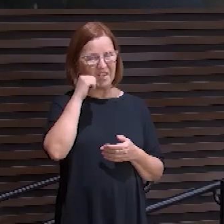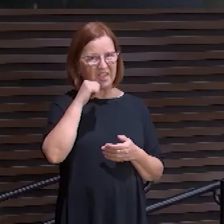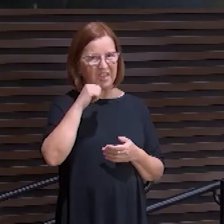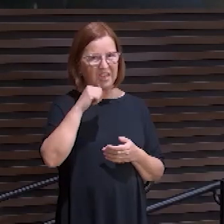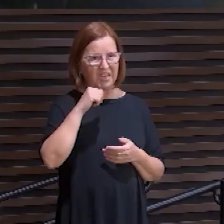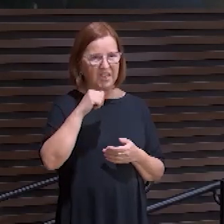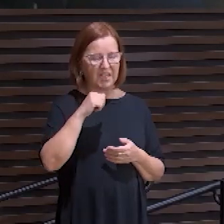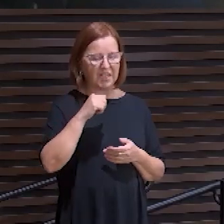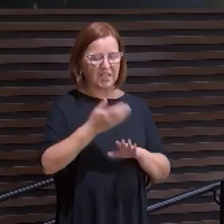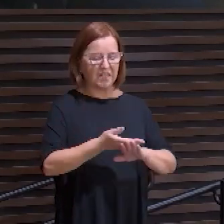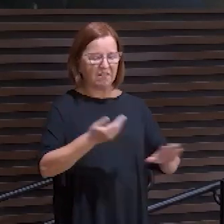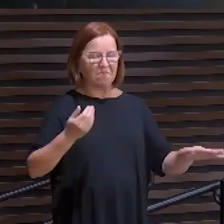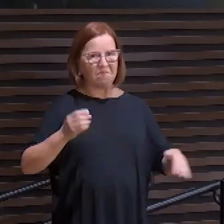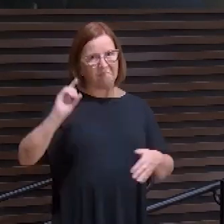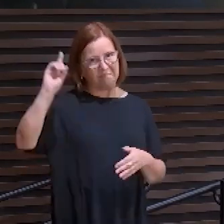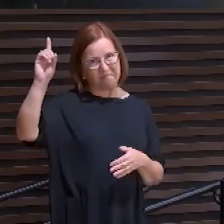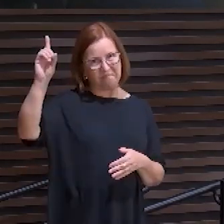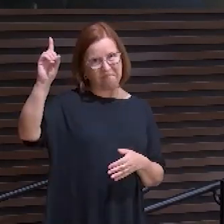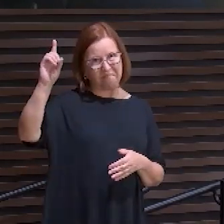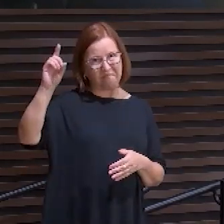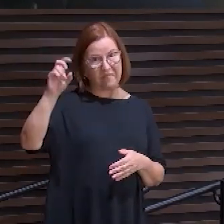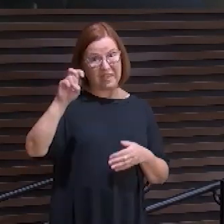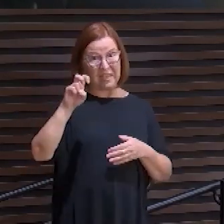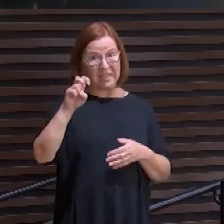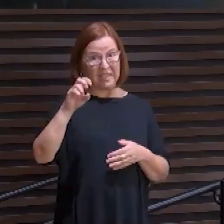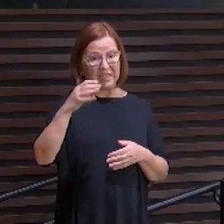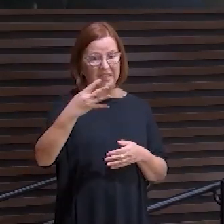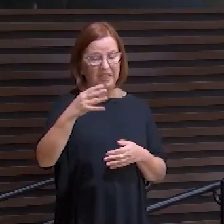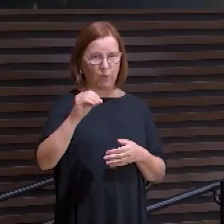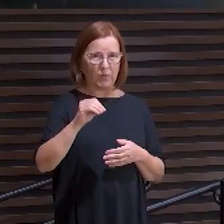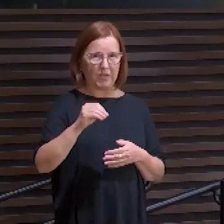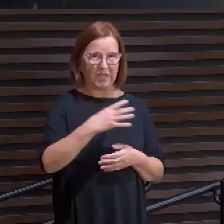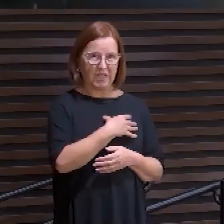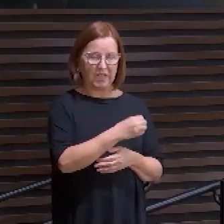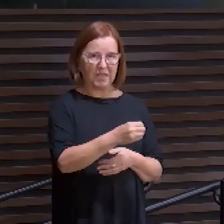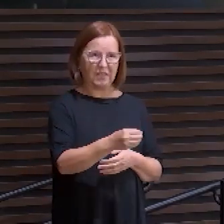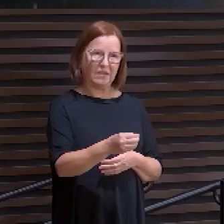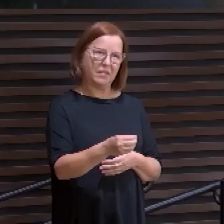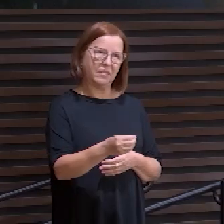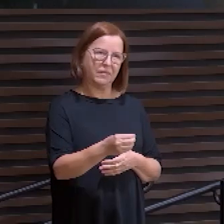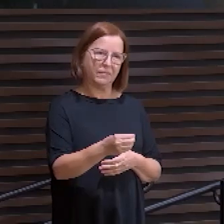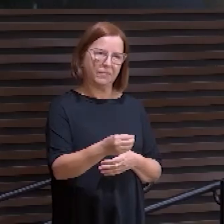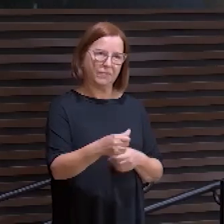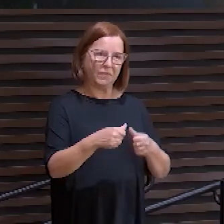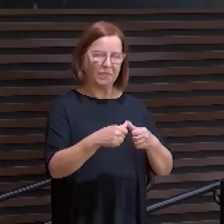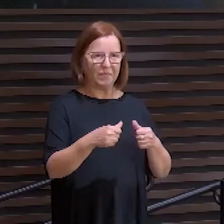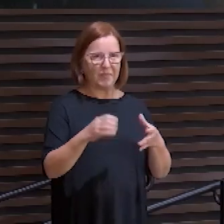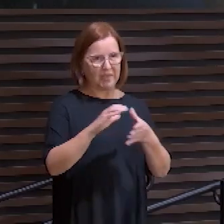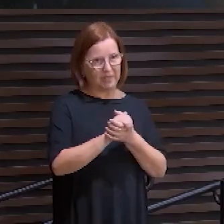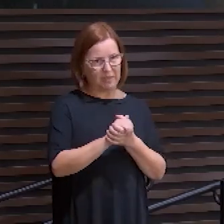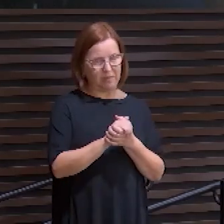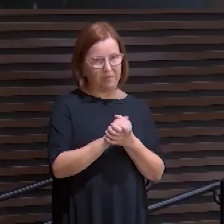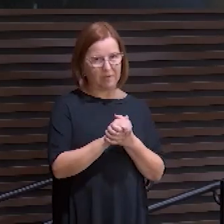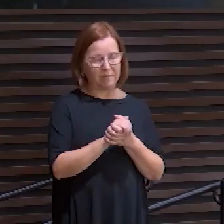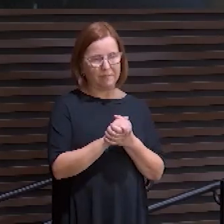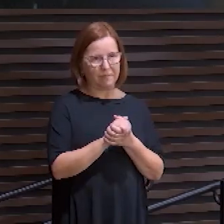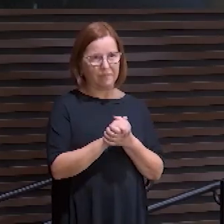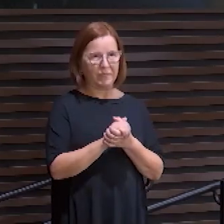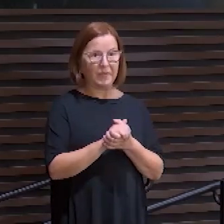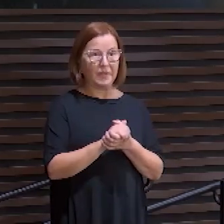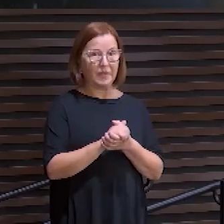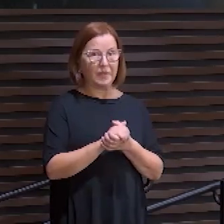Deus. Dos 540 descendentes dessa união, isto é, sem